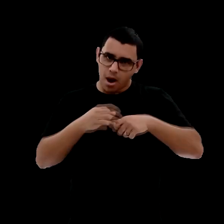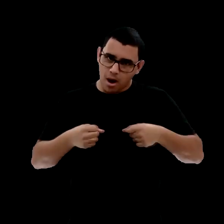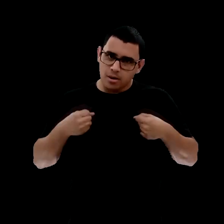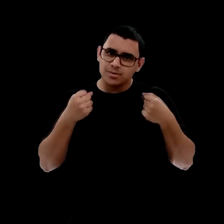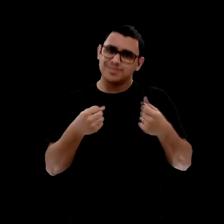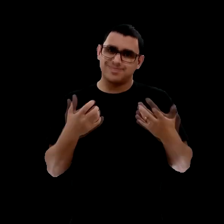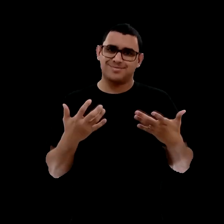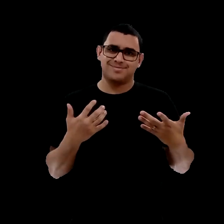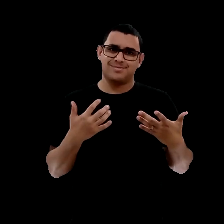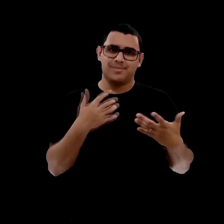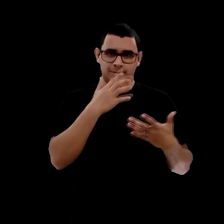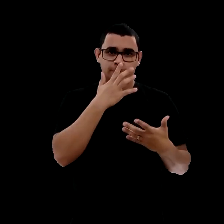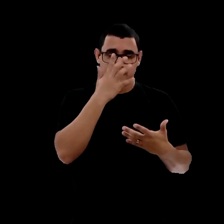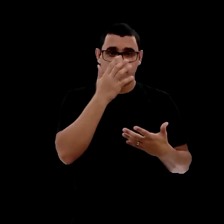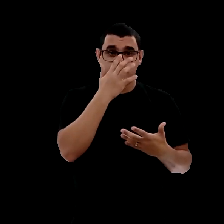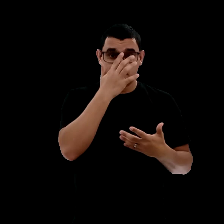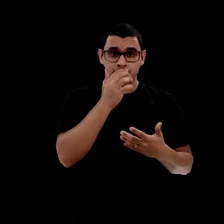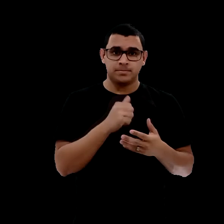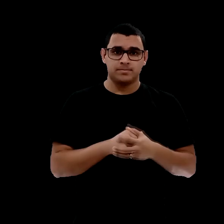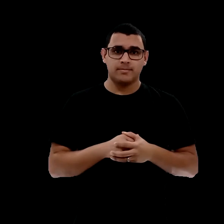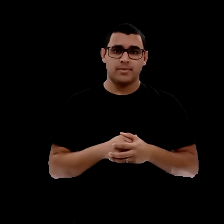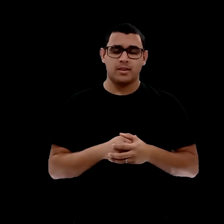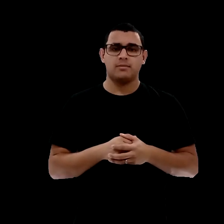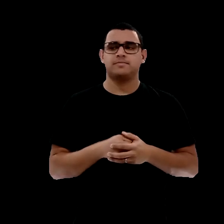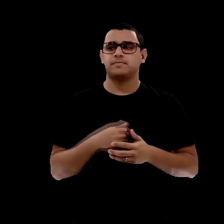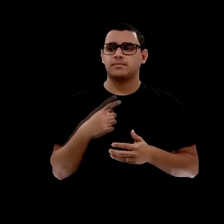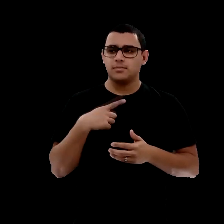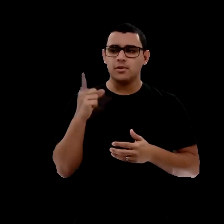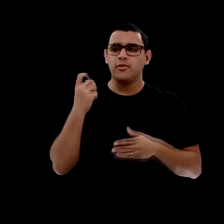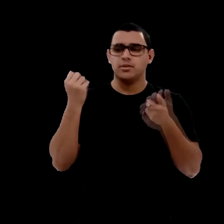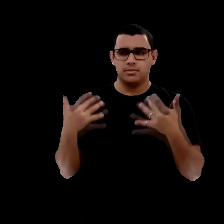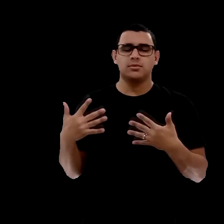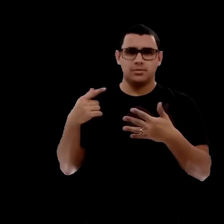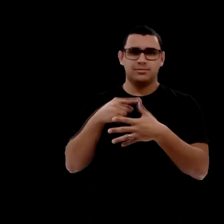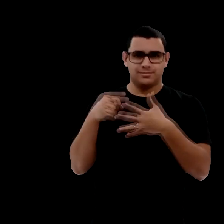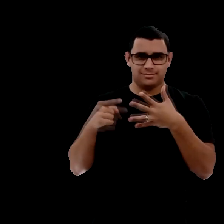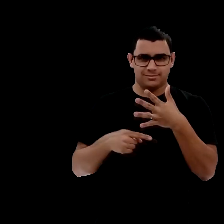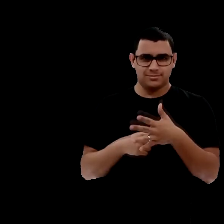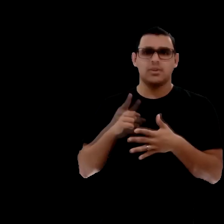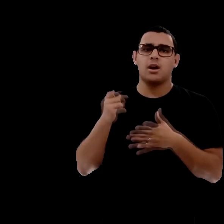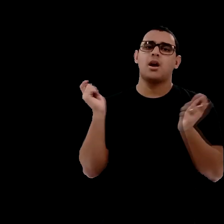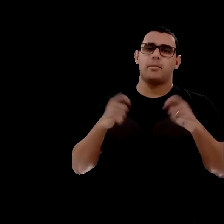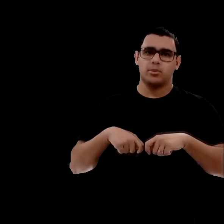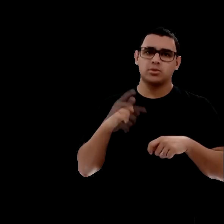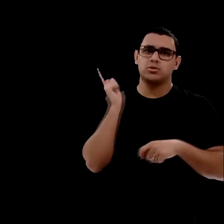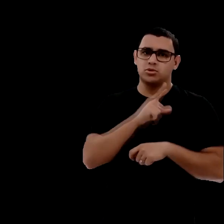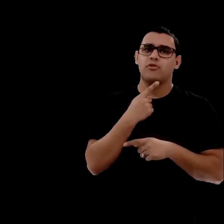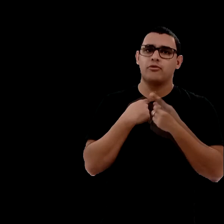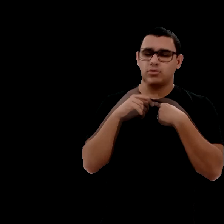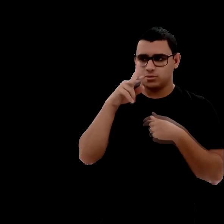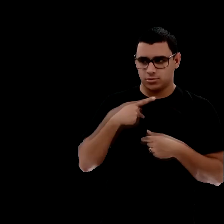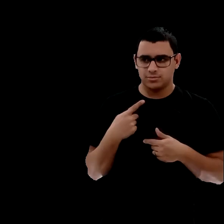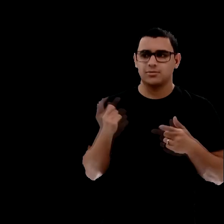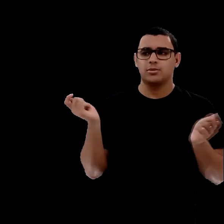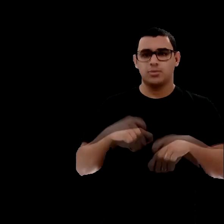Né? Quanto maiores são os recursos de alguém, a gente vai citar aqui quais são esses recursos, maior é a capacidade de fazer valer a sua vontade.